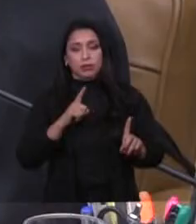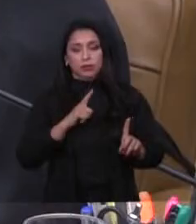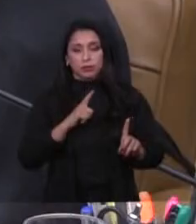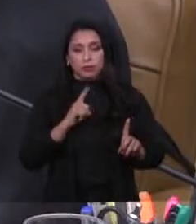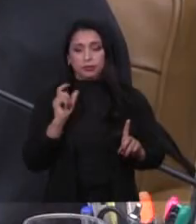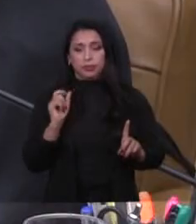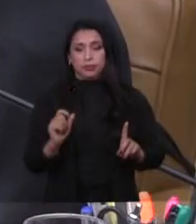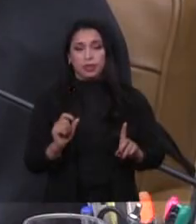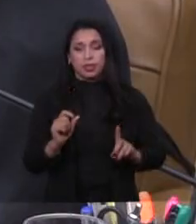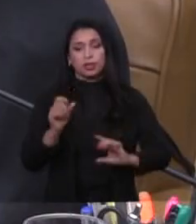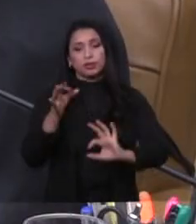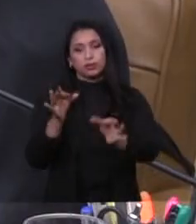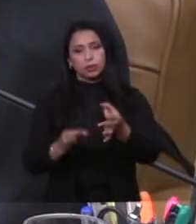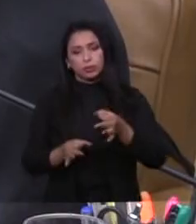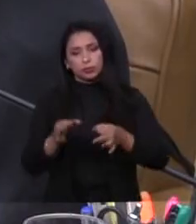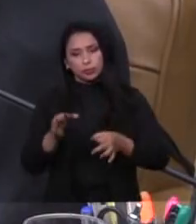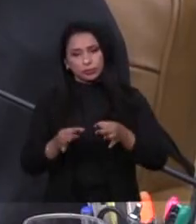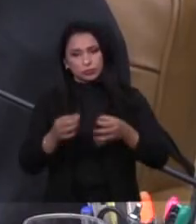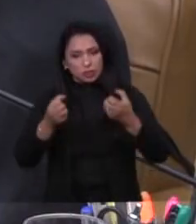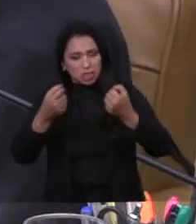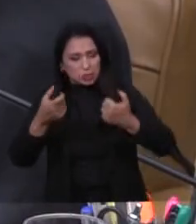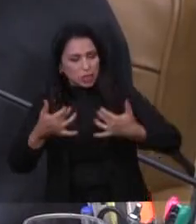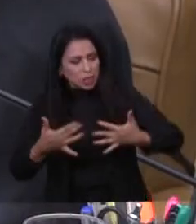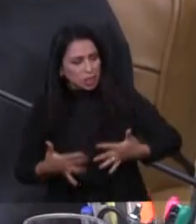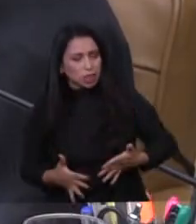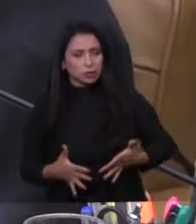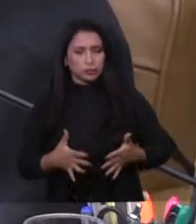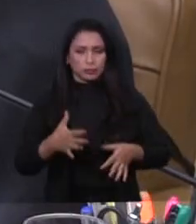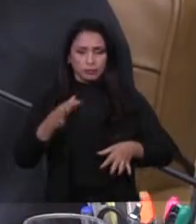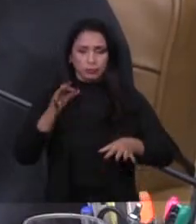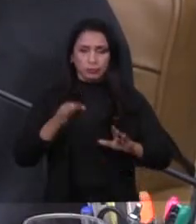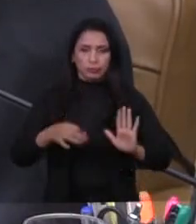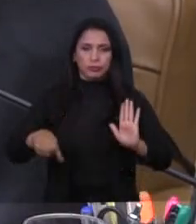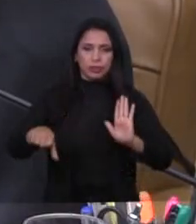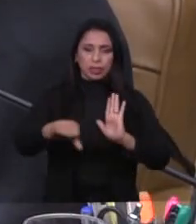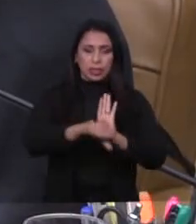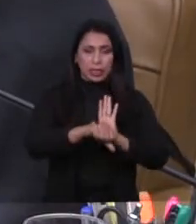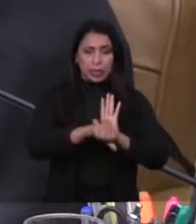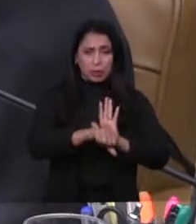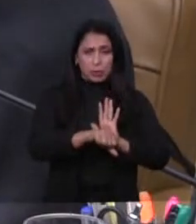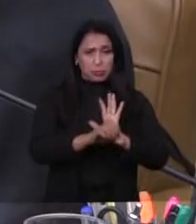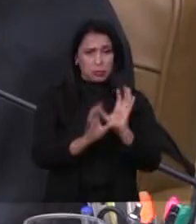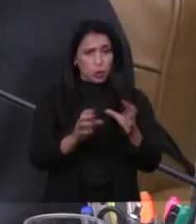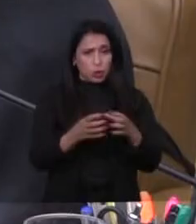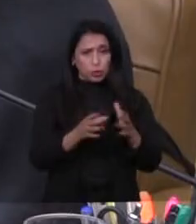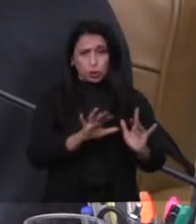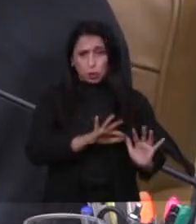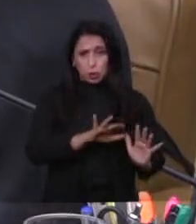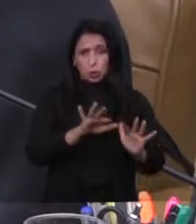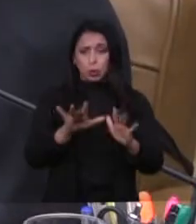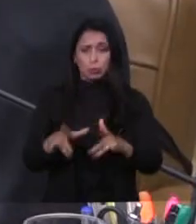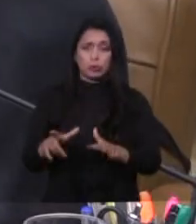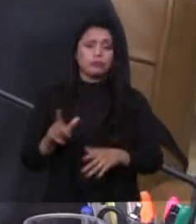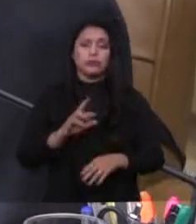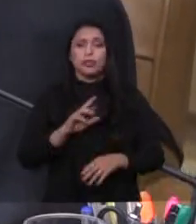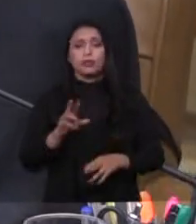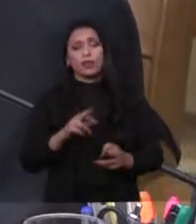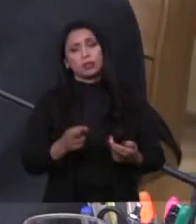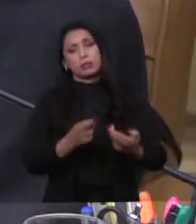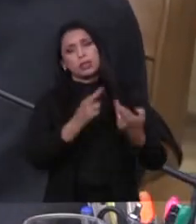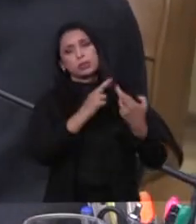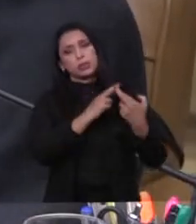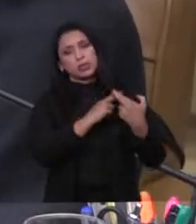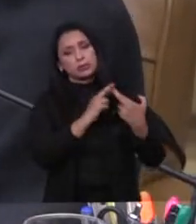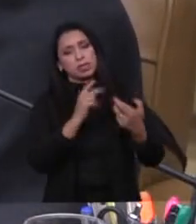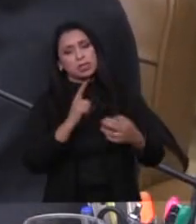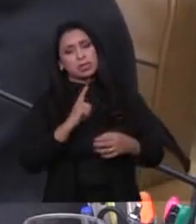sob a justificativa de se estar julgando delitos multitudinários, não se incida, na verdade, em uma